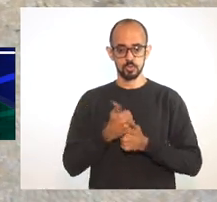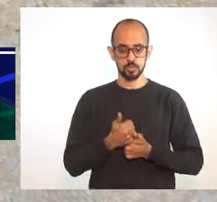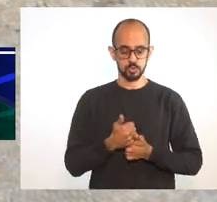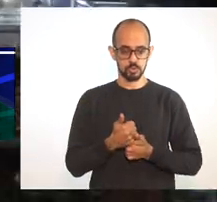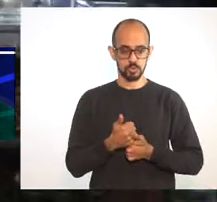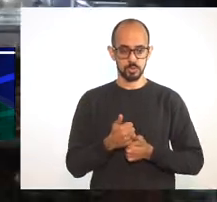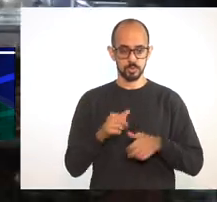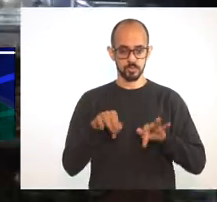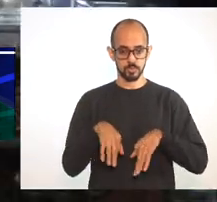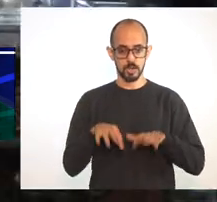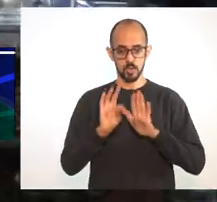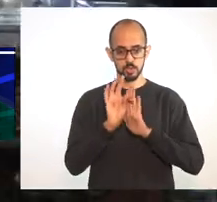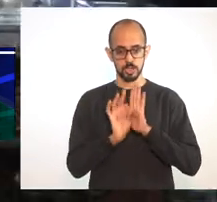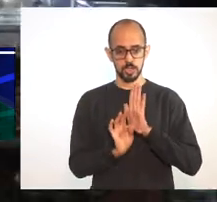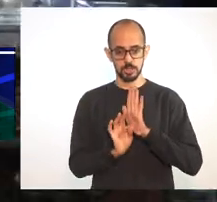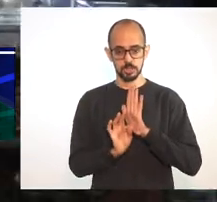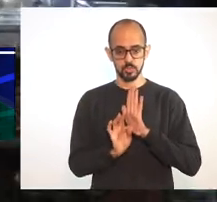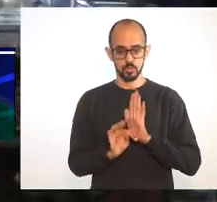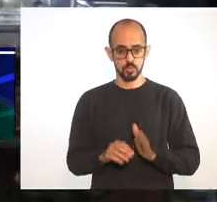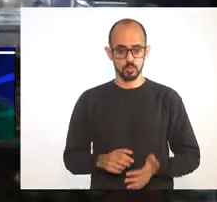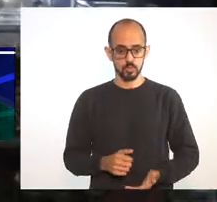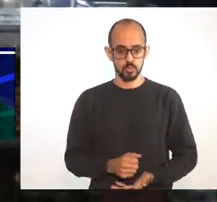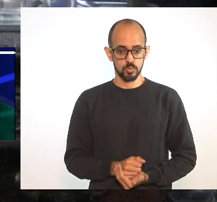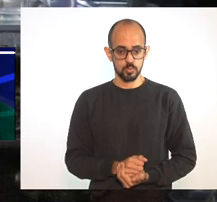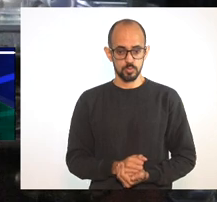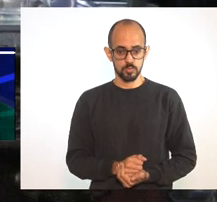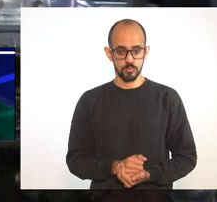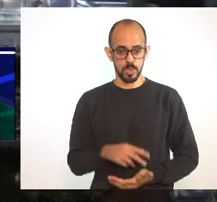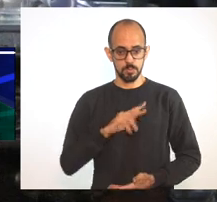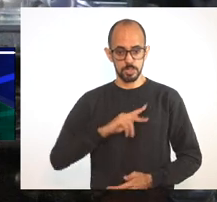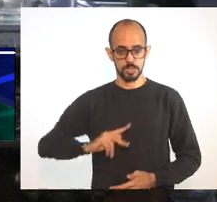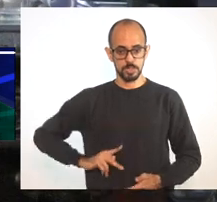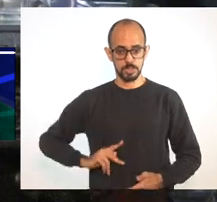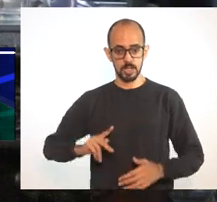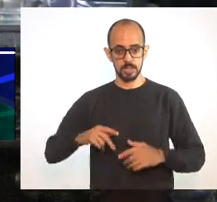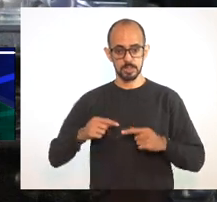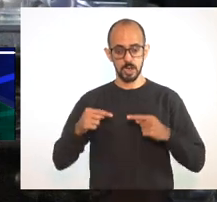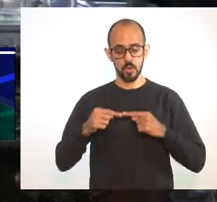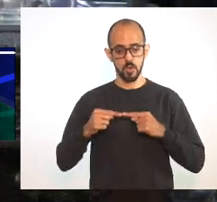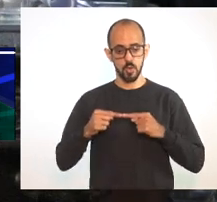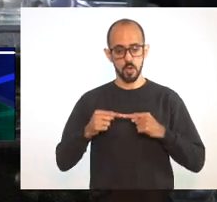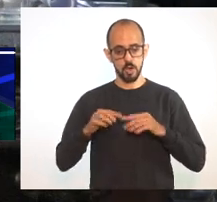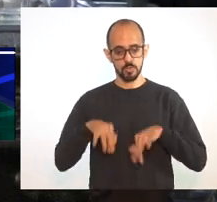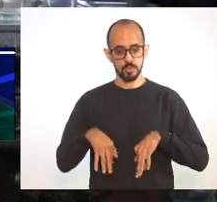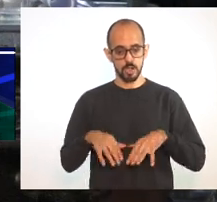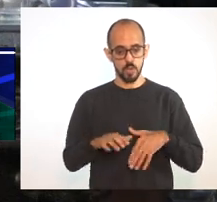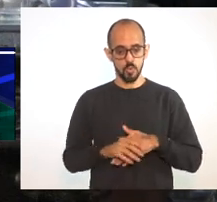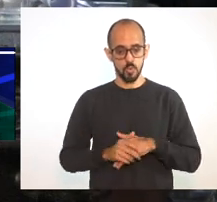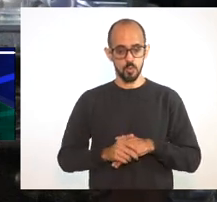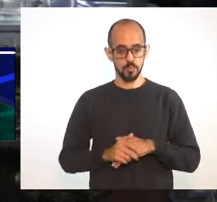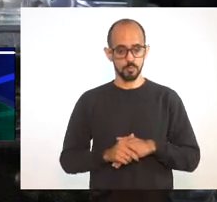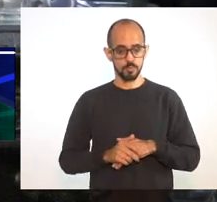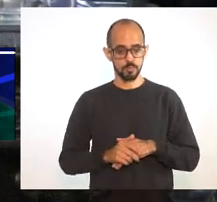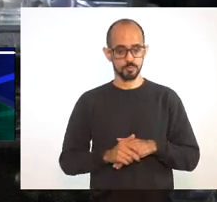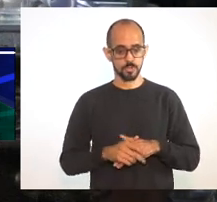redação. A presidência defere a forma final. Pela Comissão de Saúde, deputada Marta